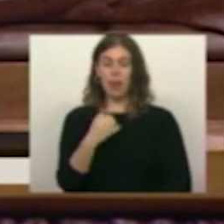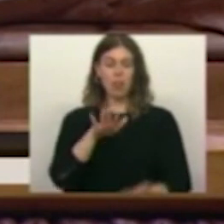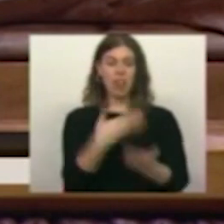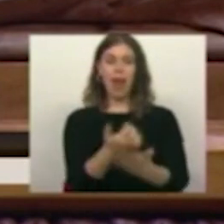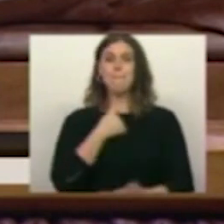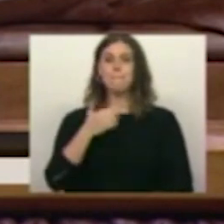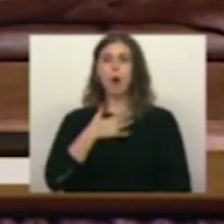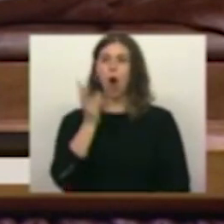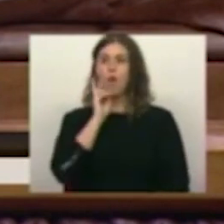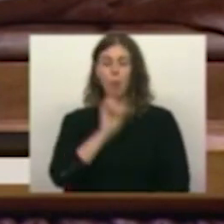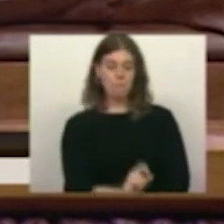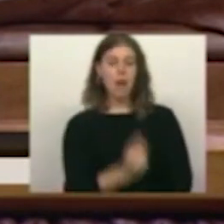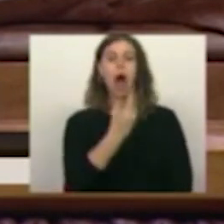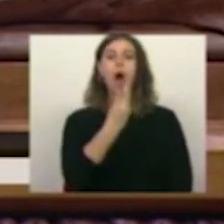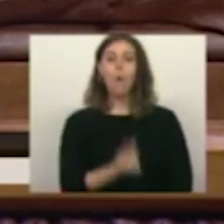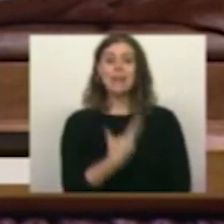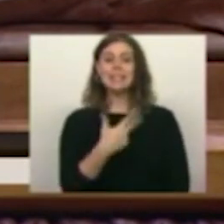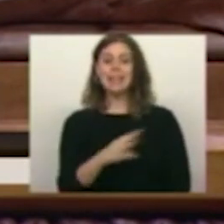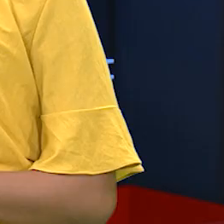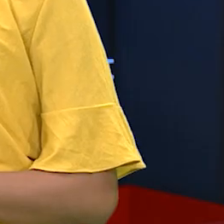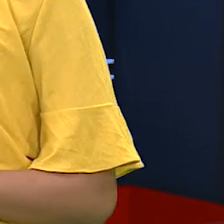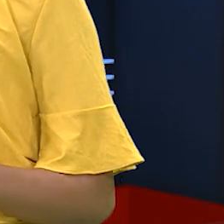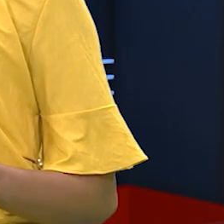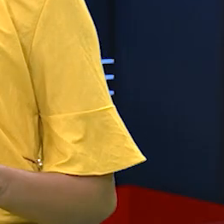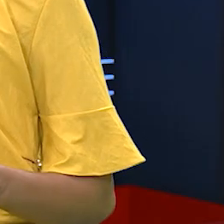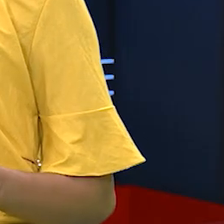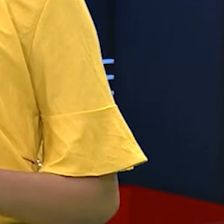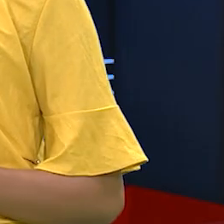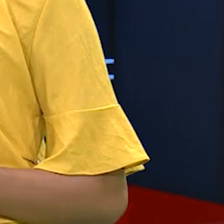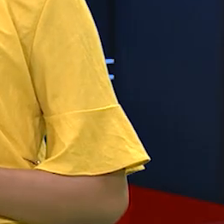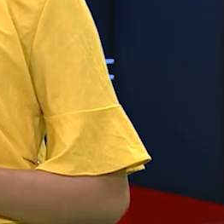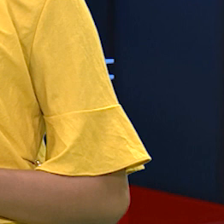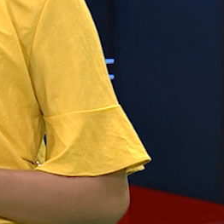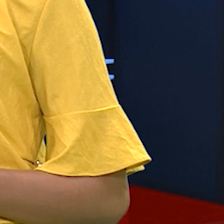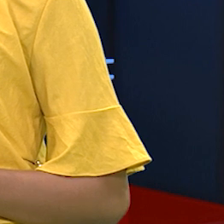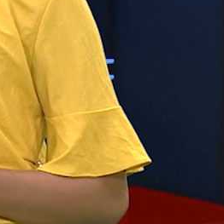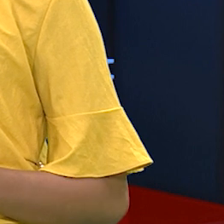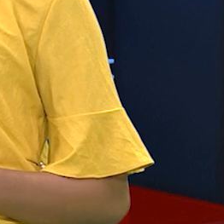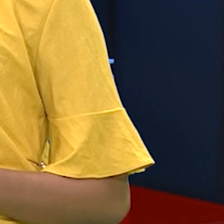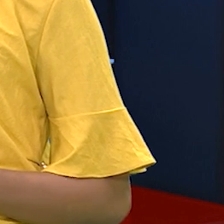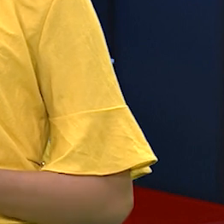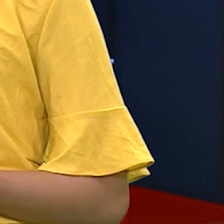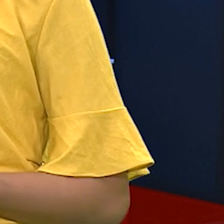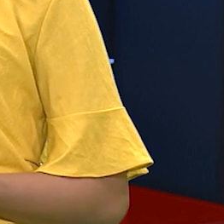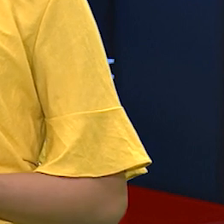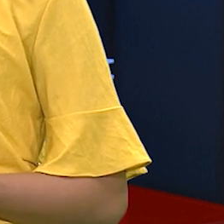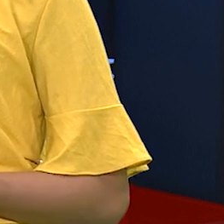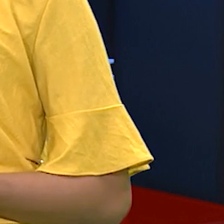empresas no valor inicial de 100 milhões de euros. O primeiro-ministro de Portugal disse que o país possui